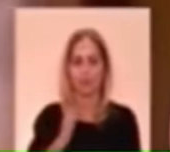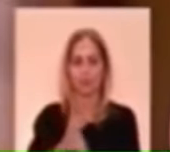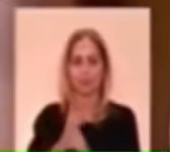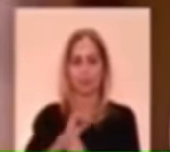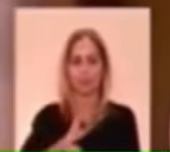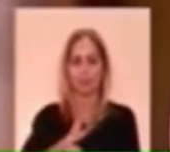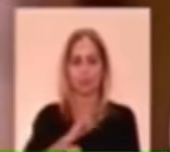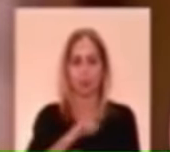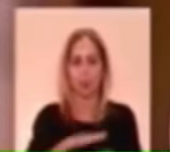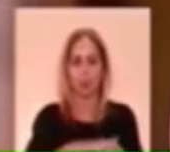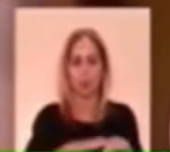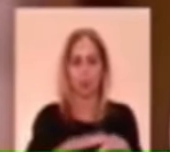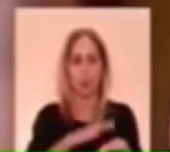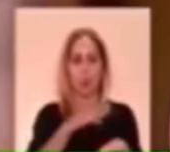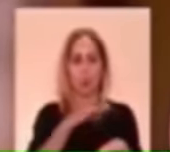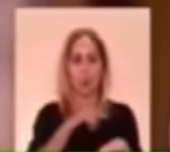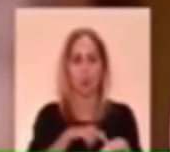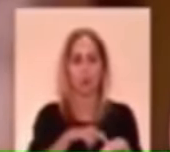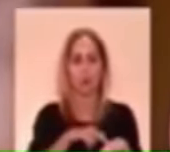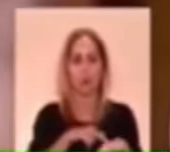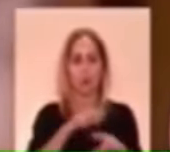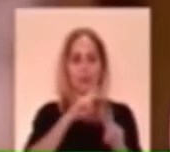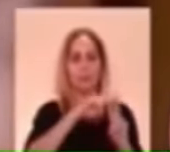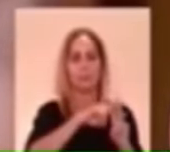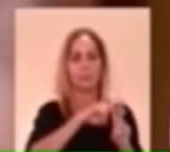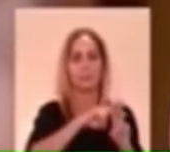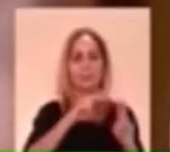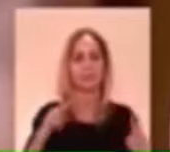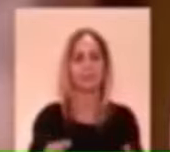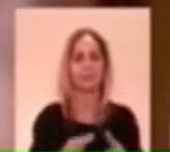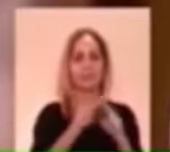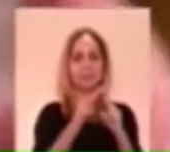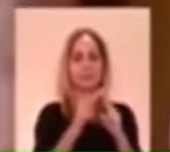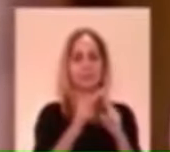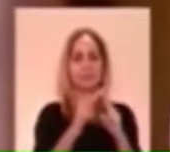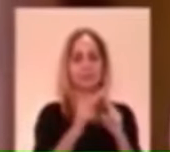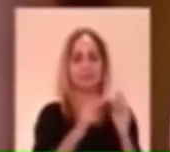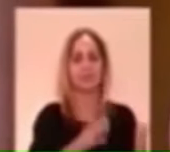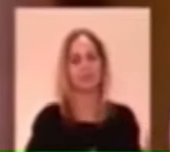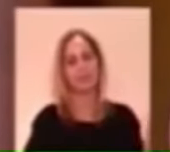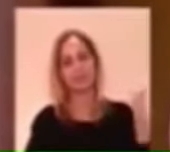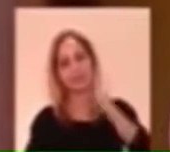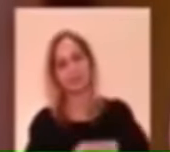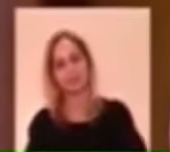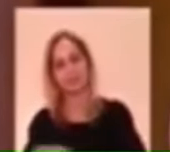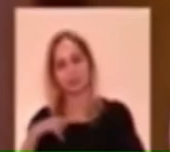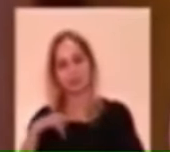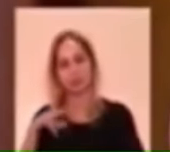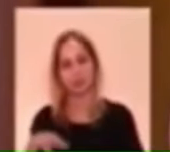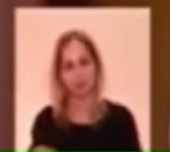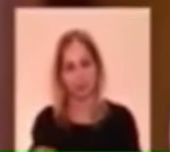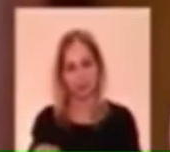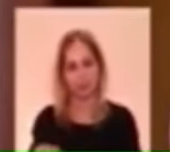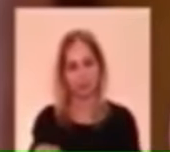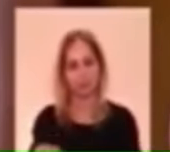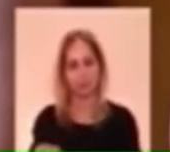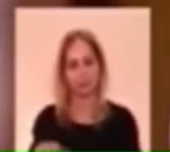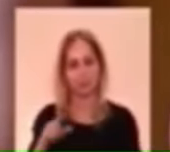progenitor do que mandar AL para a prisão depois e relata um caso